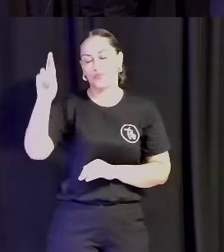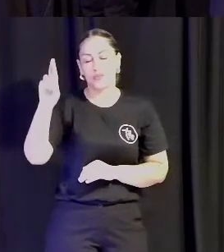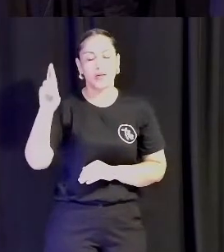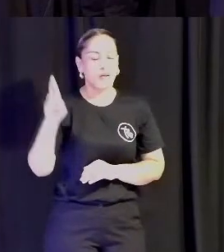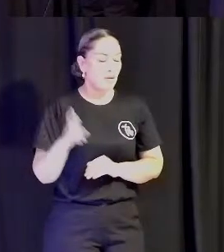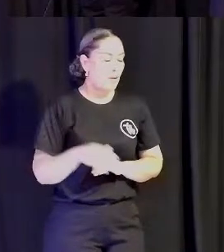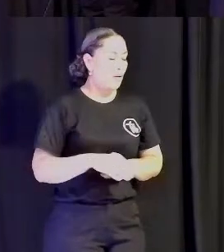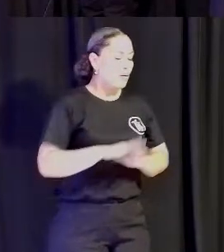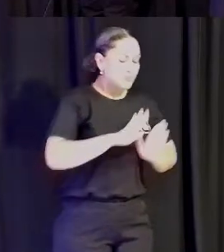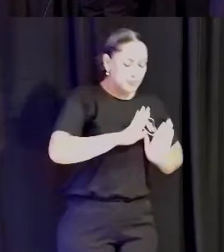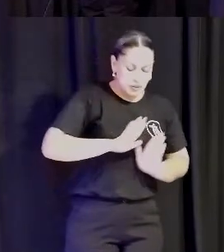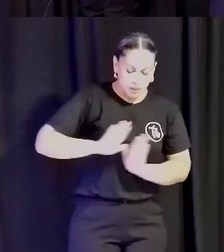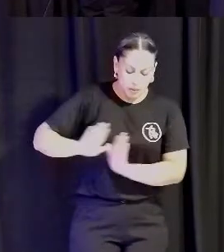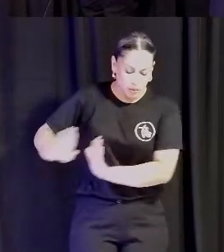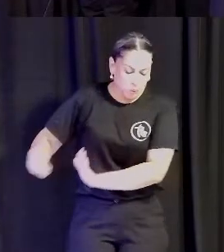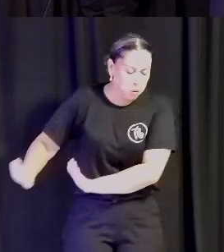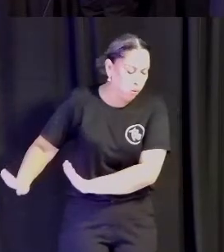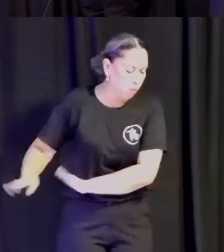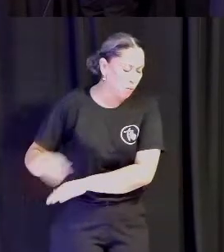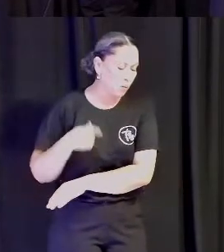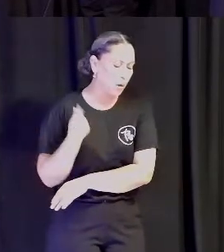Retira de nós,